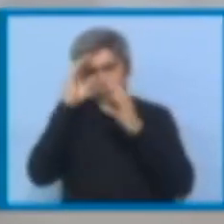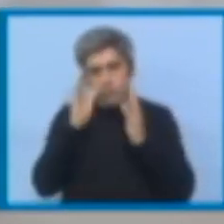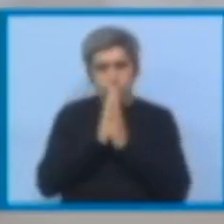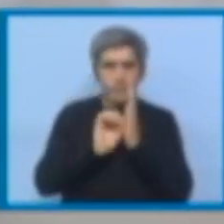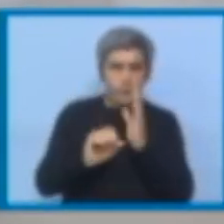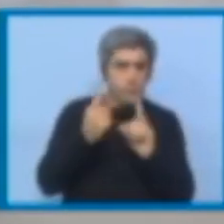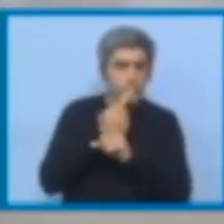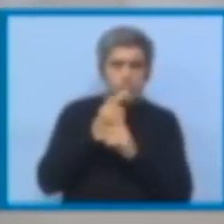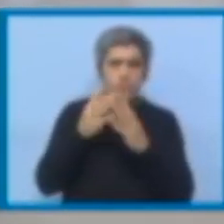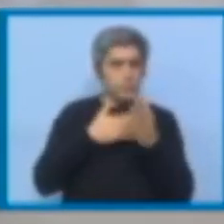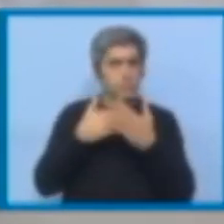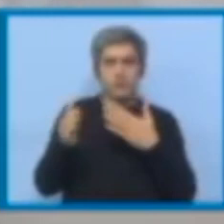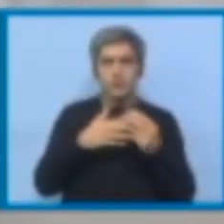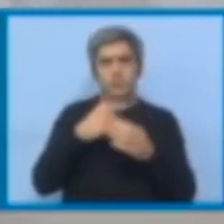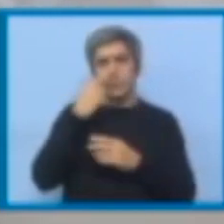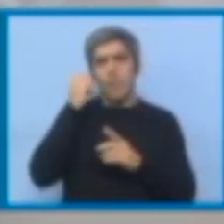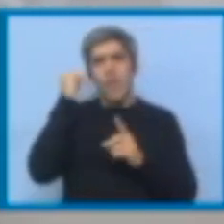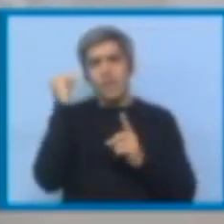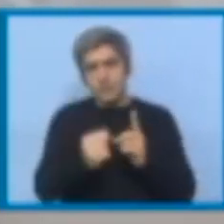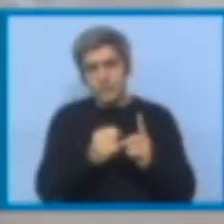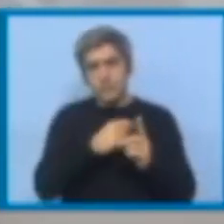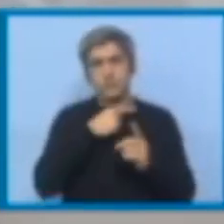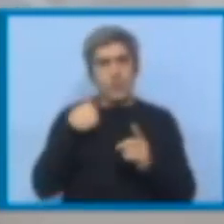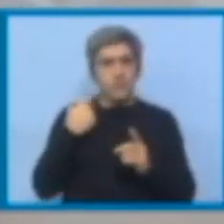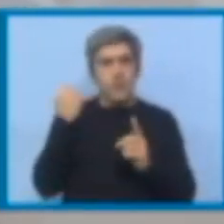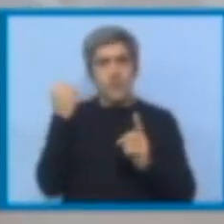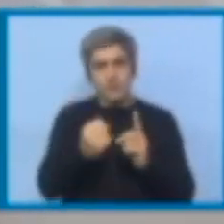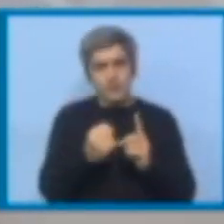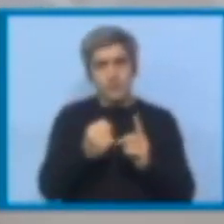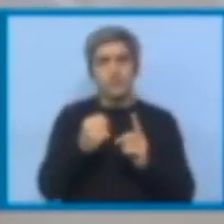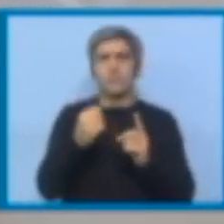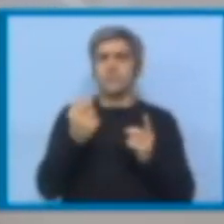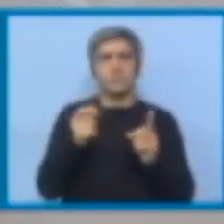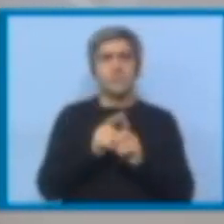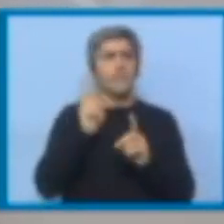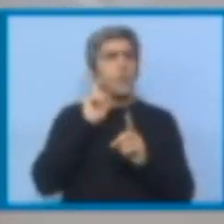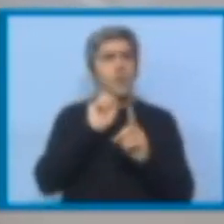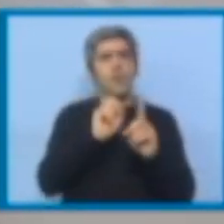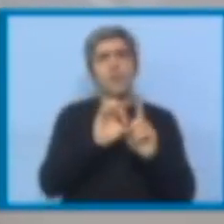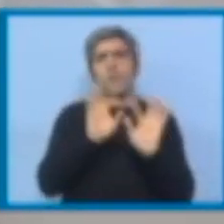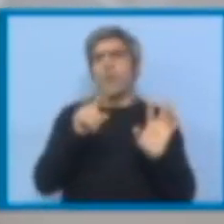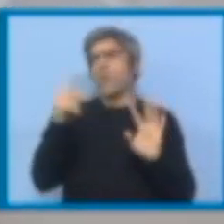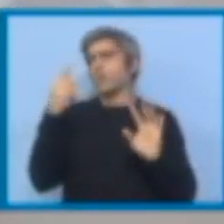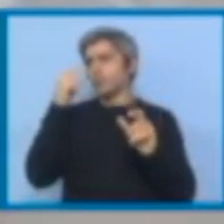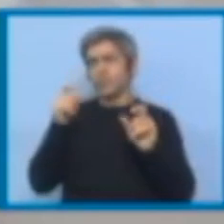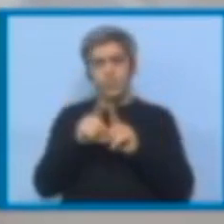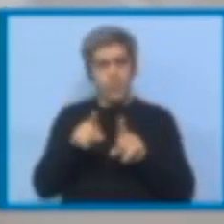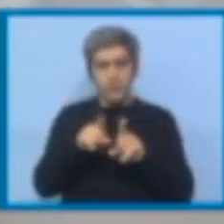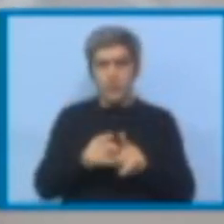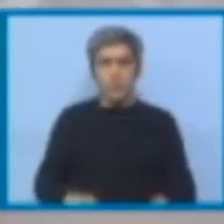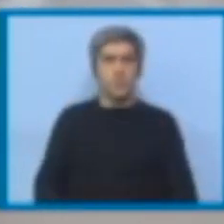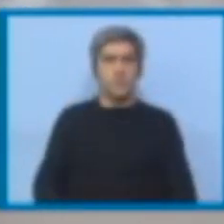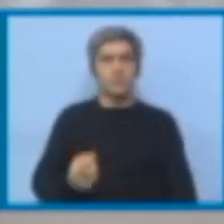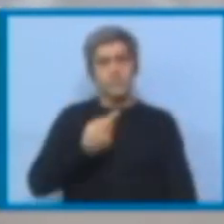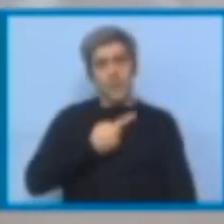sua religião. Quando alguém é assassinado, neste contexto ou noutro qualquer, o valor da sua vida é o mesmo de qualquer outra. E nós temos que